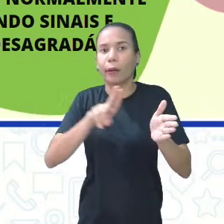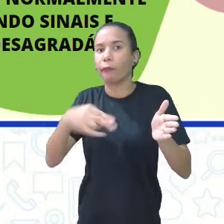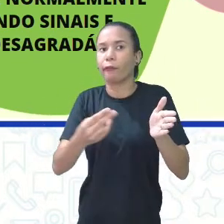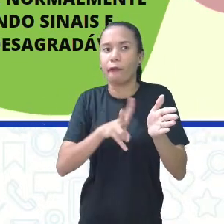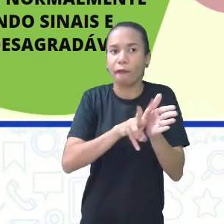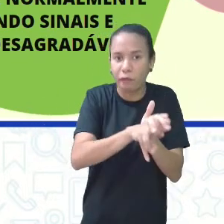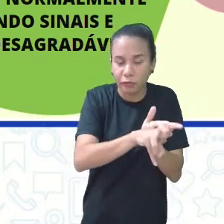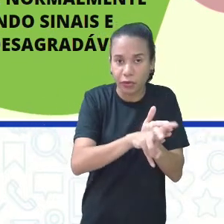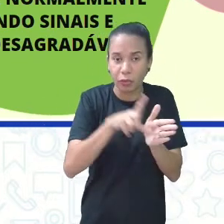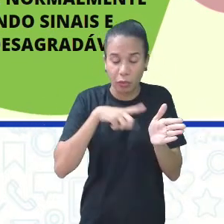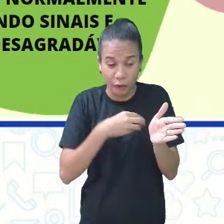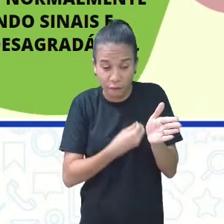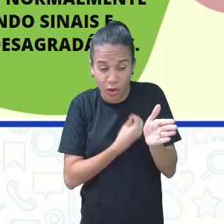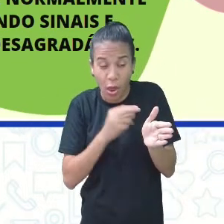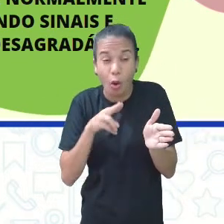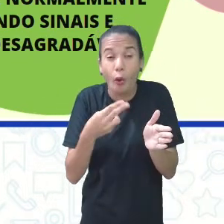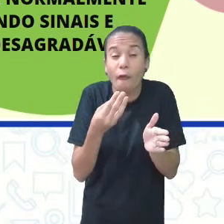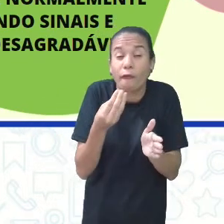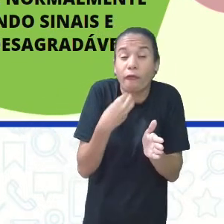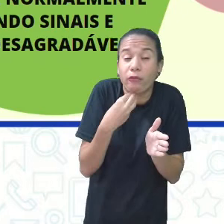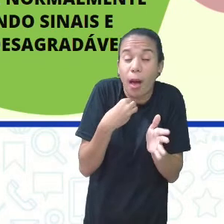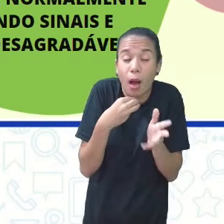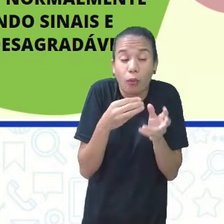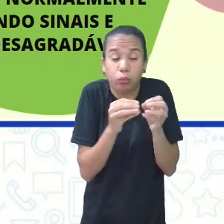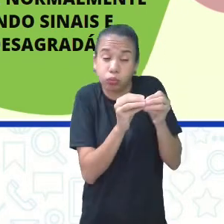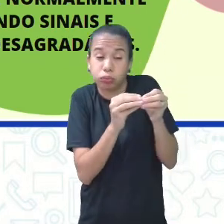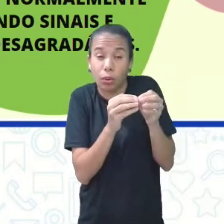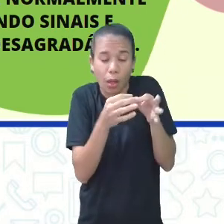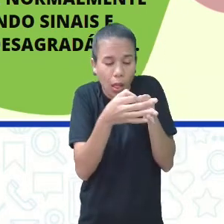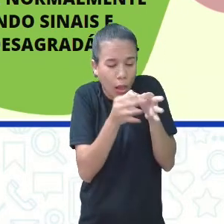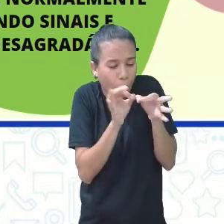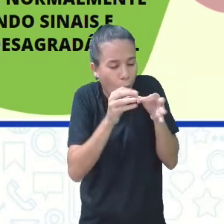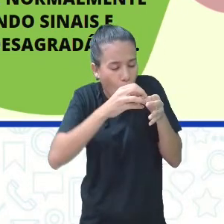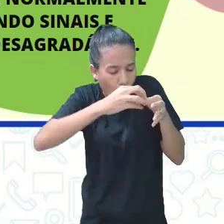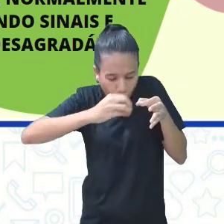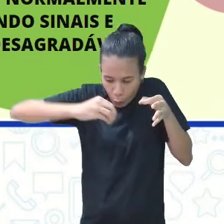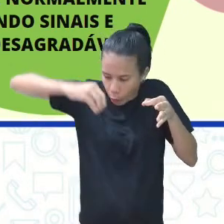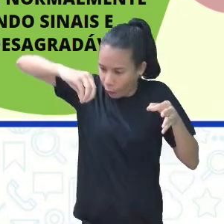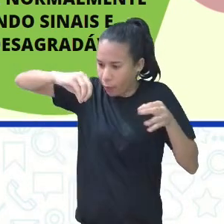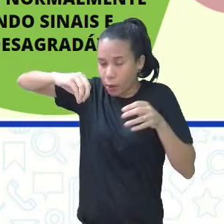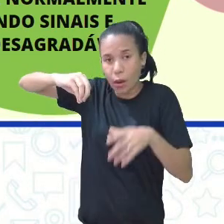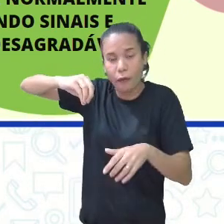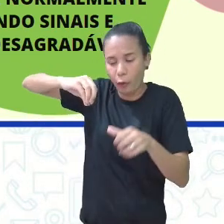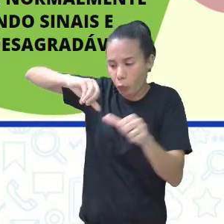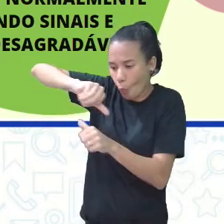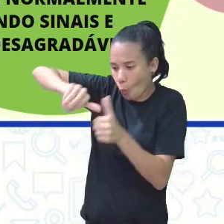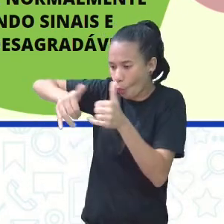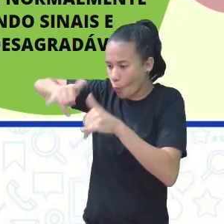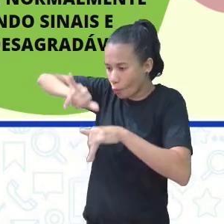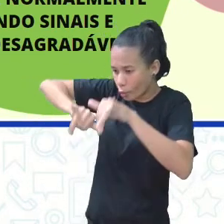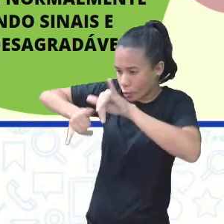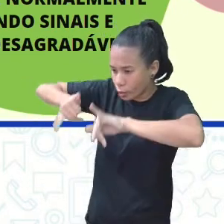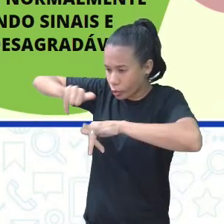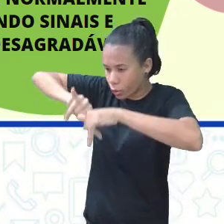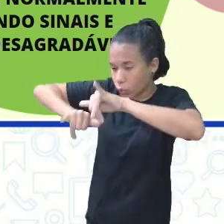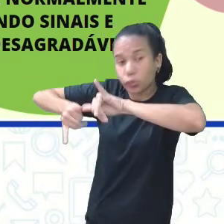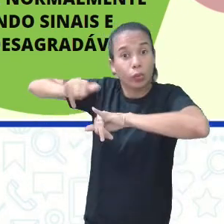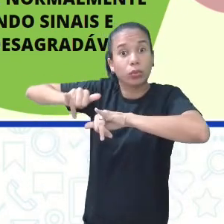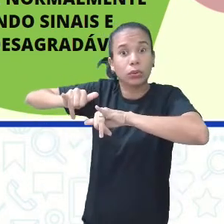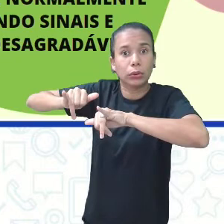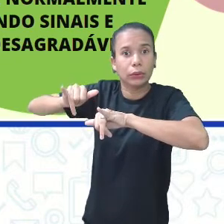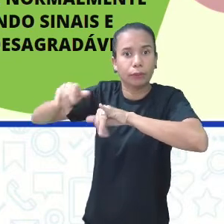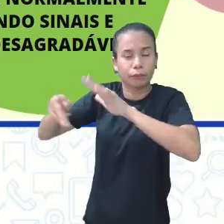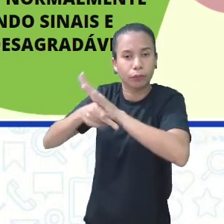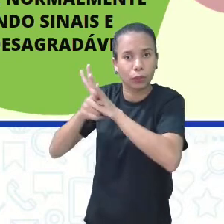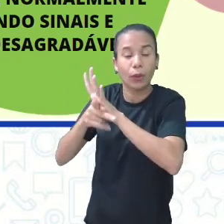bactérias, vivos ou mortos, ou seus derivados, ou parte dele. Então, eles são recolhidos em laboratório,